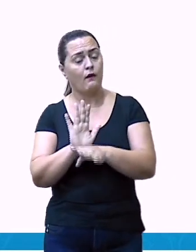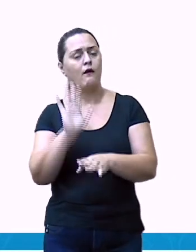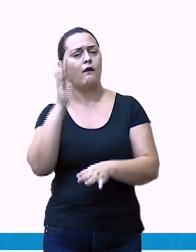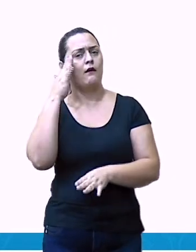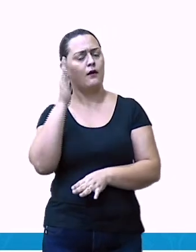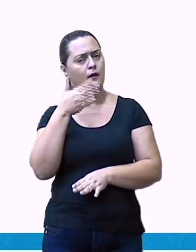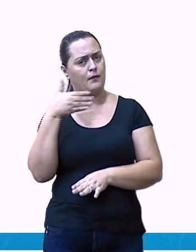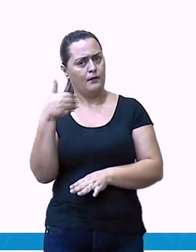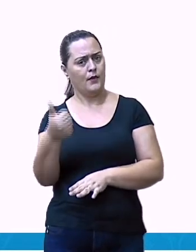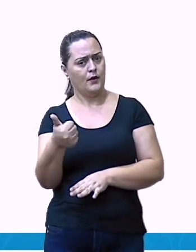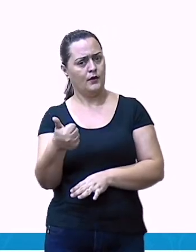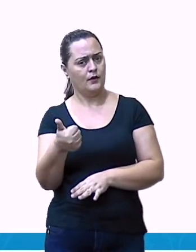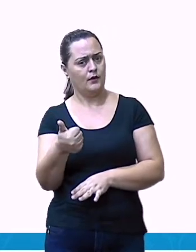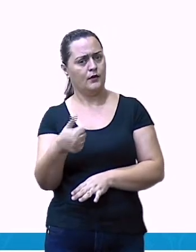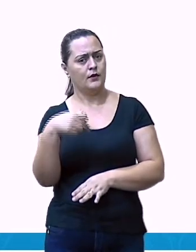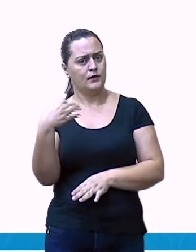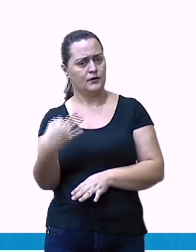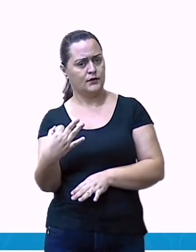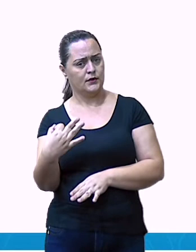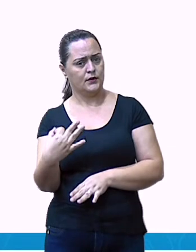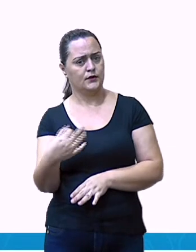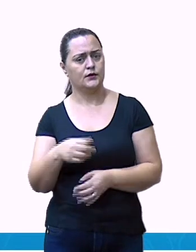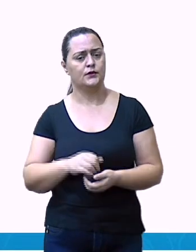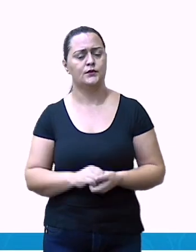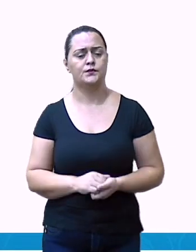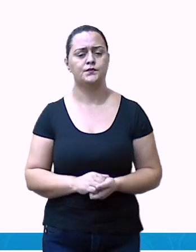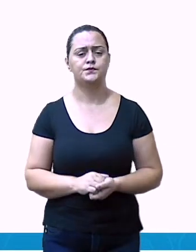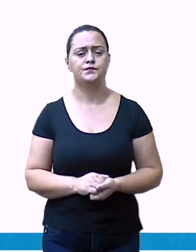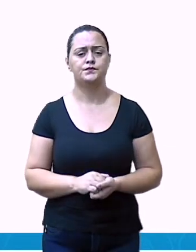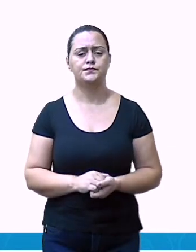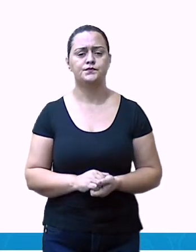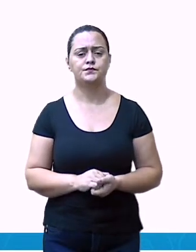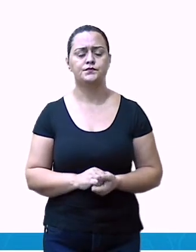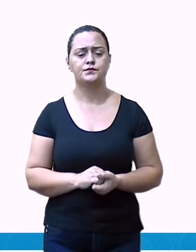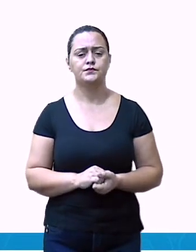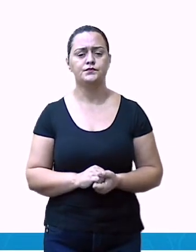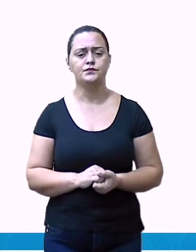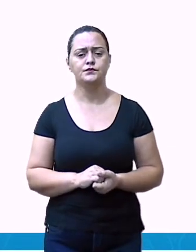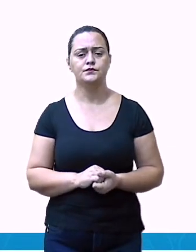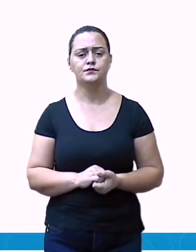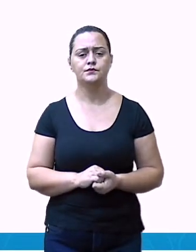décimos, que é igual a 23. 23, eu